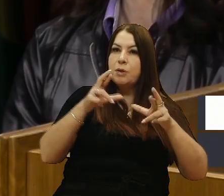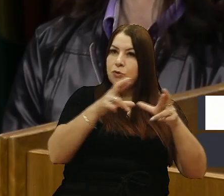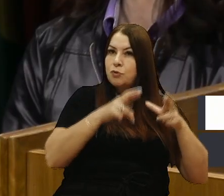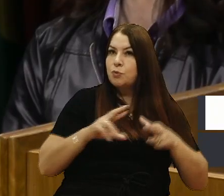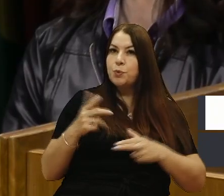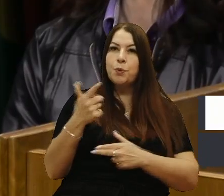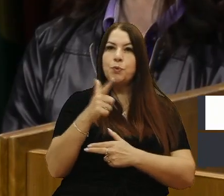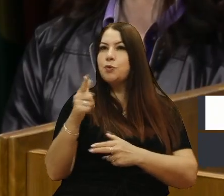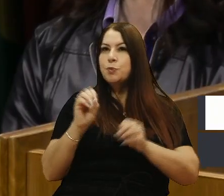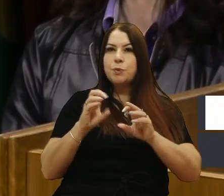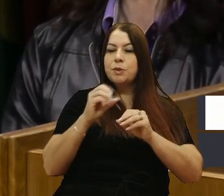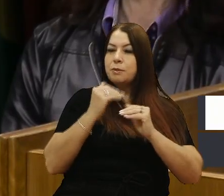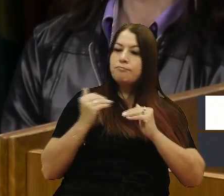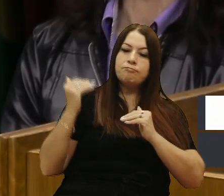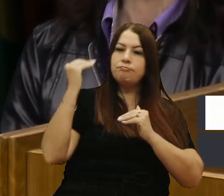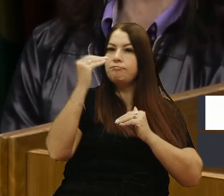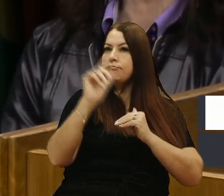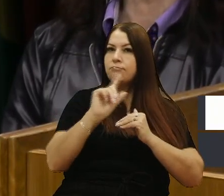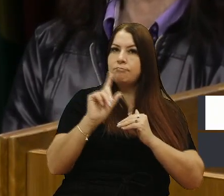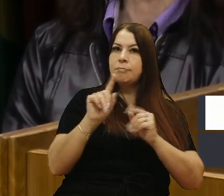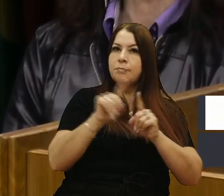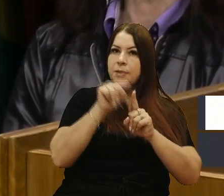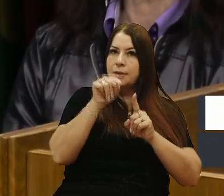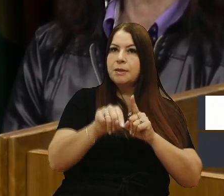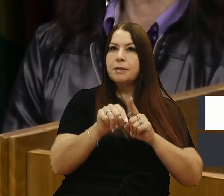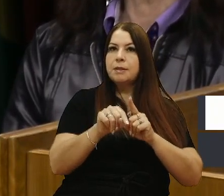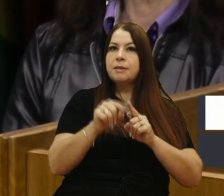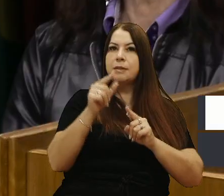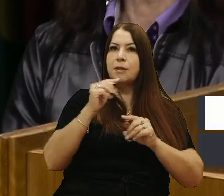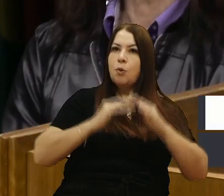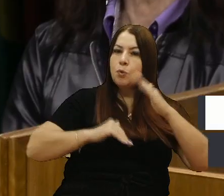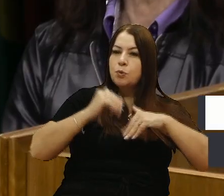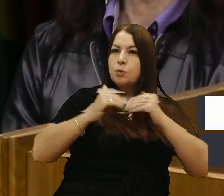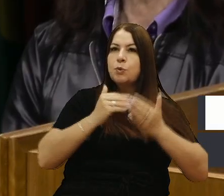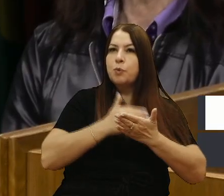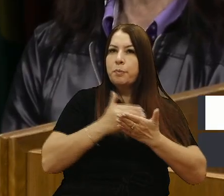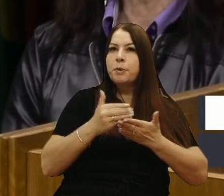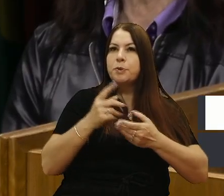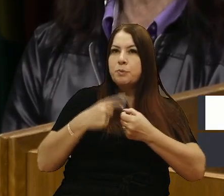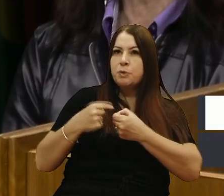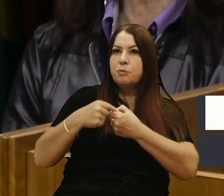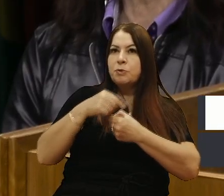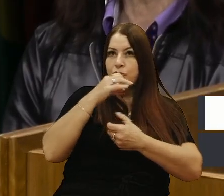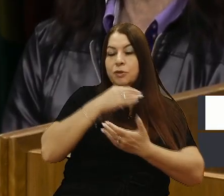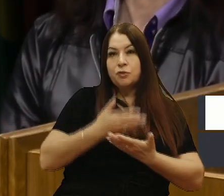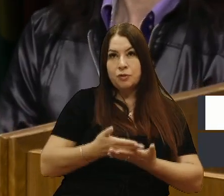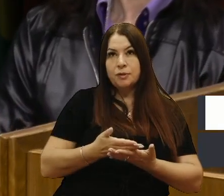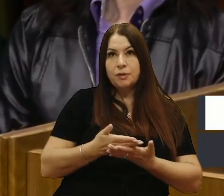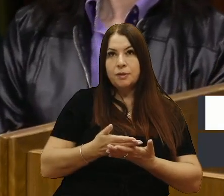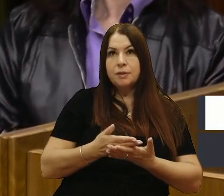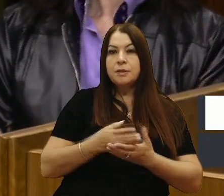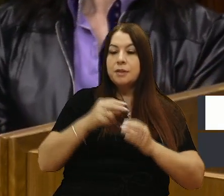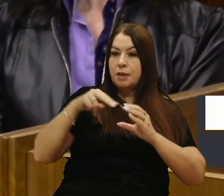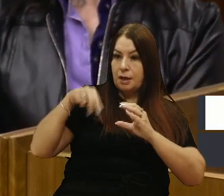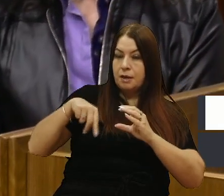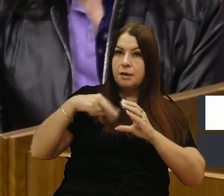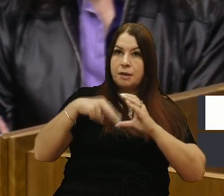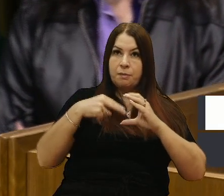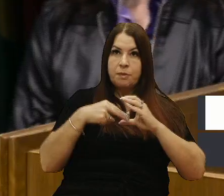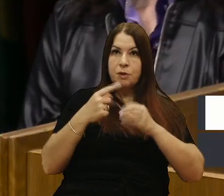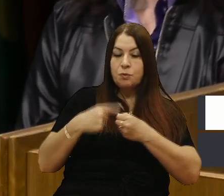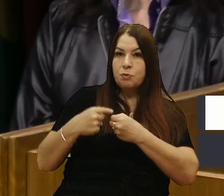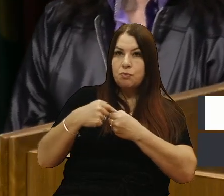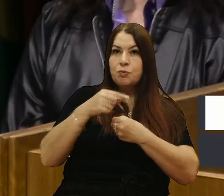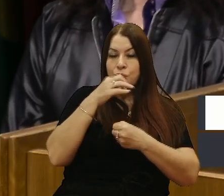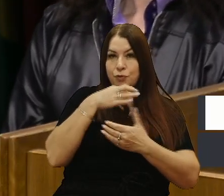não tinha ensino superior. E essa construção parte também do município de Caxias, né? A gente está na Câmara de Vereadores e o município